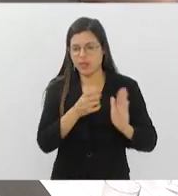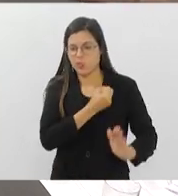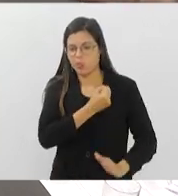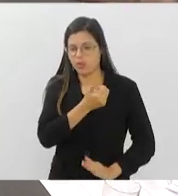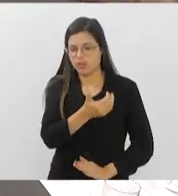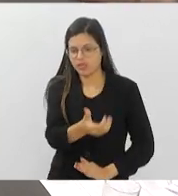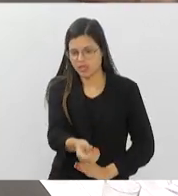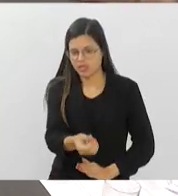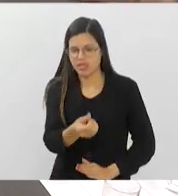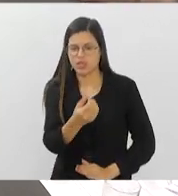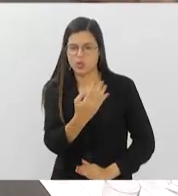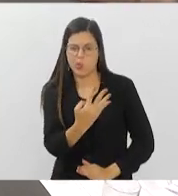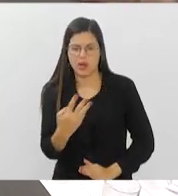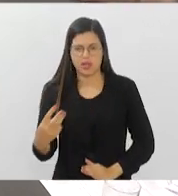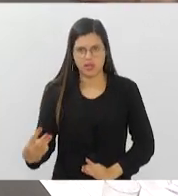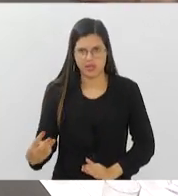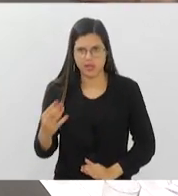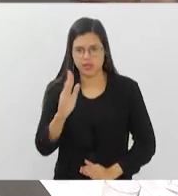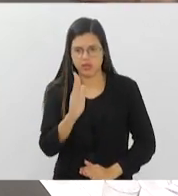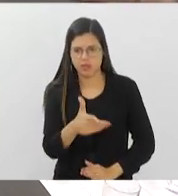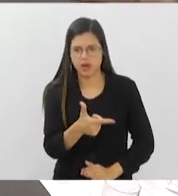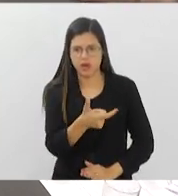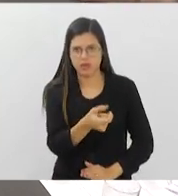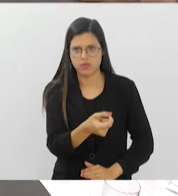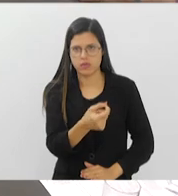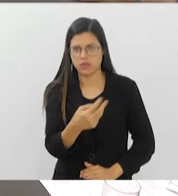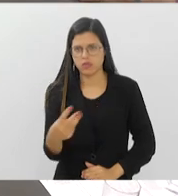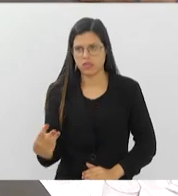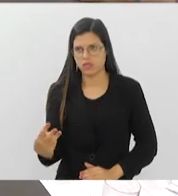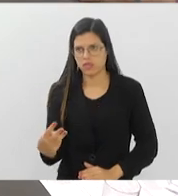é o 33 da pauta, tá?